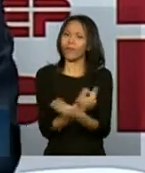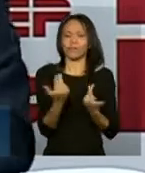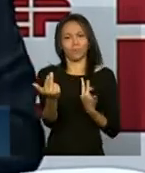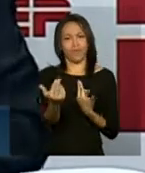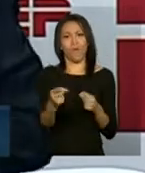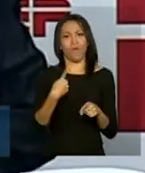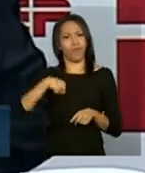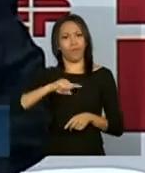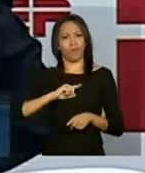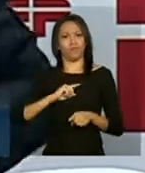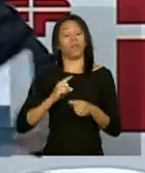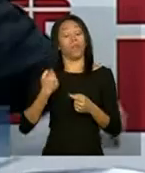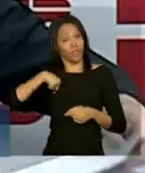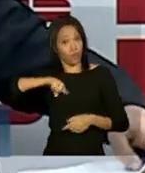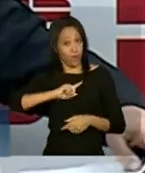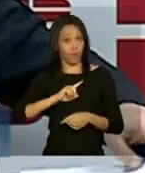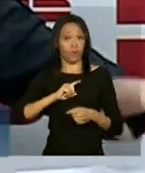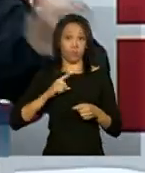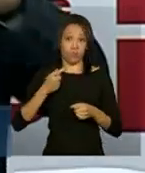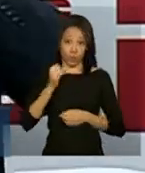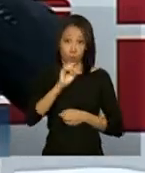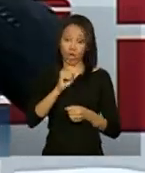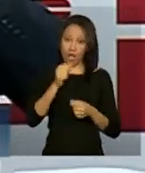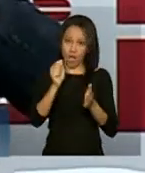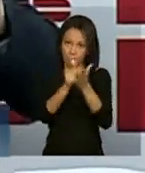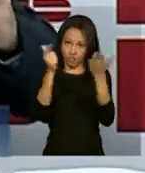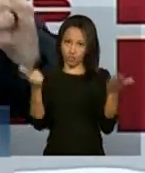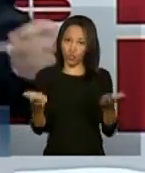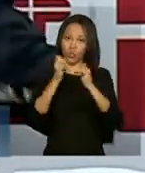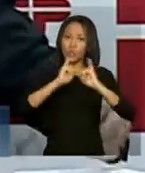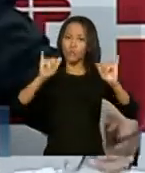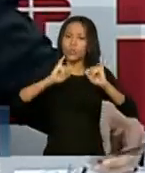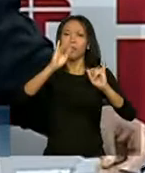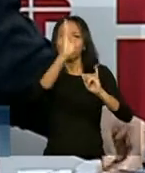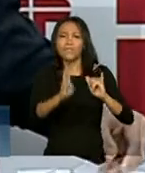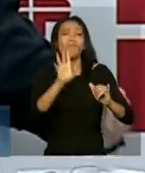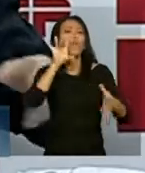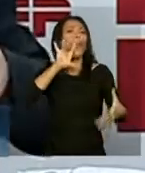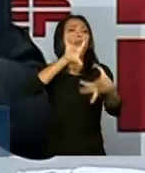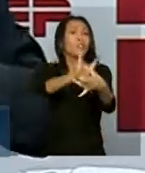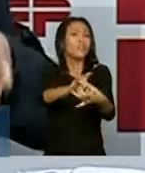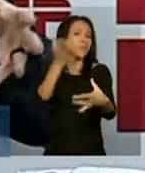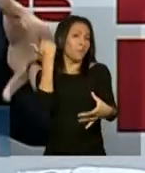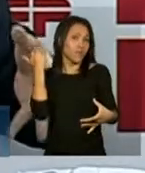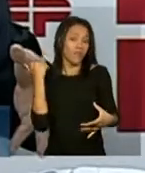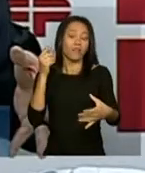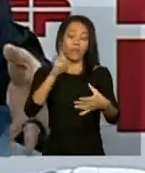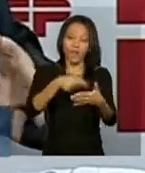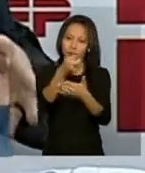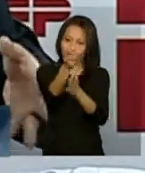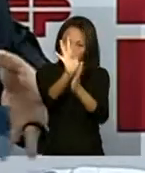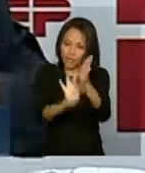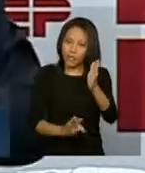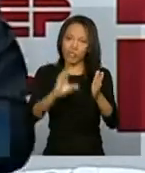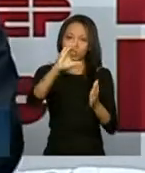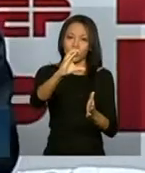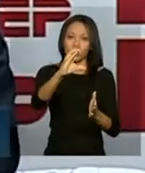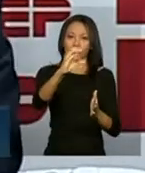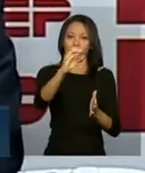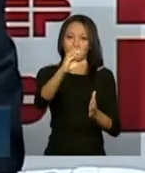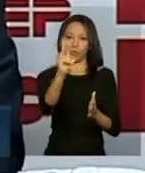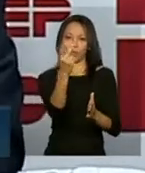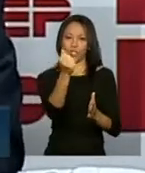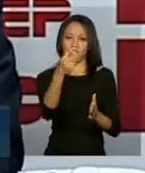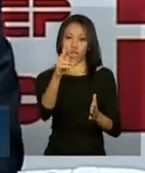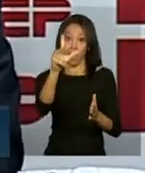caso, igualmente a imprensa brasileira, foi contextualizada, era uma charge que reproduzia exatamente o que a obra do